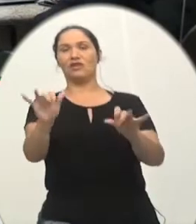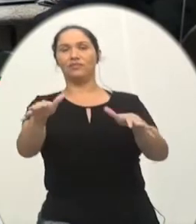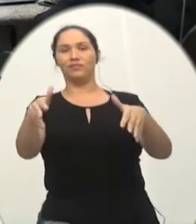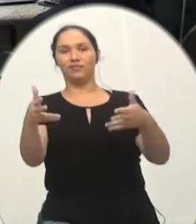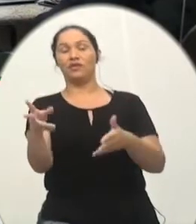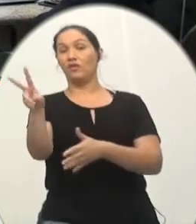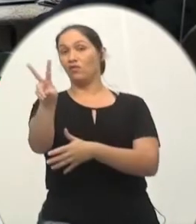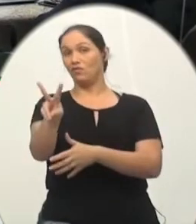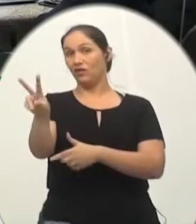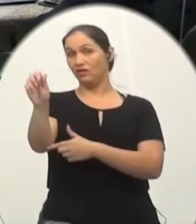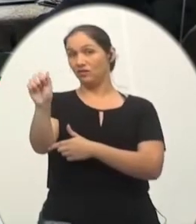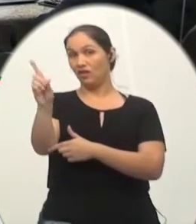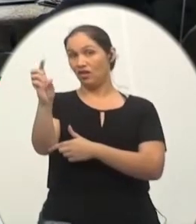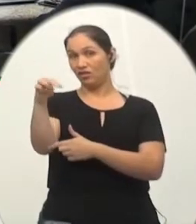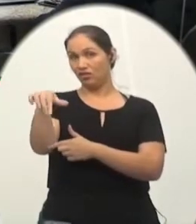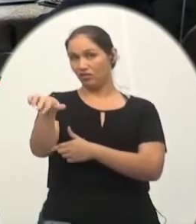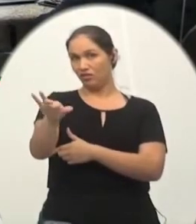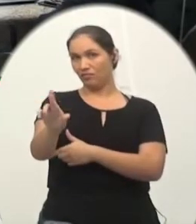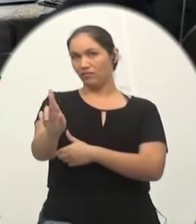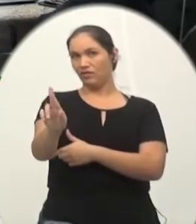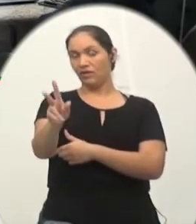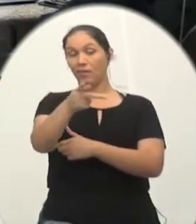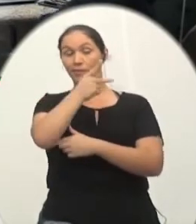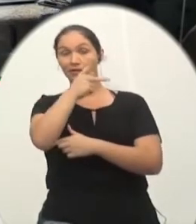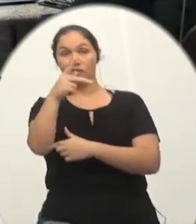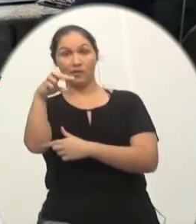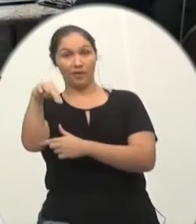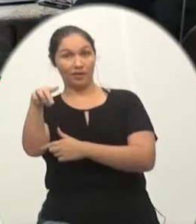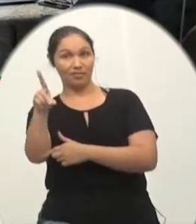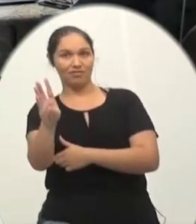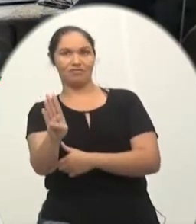vereador Ademir Honorato, do MDB.